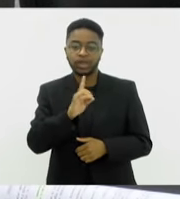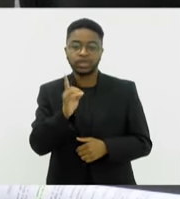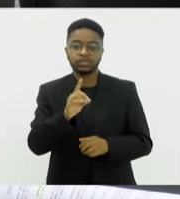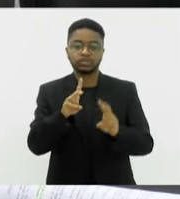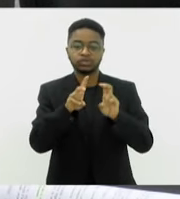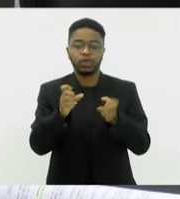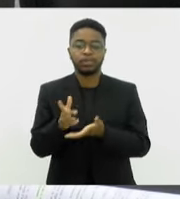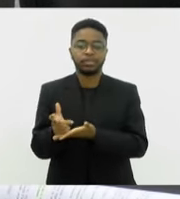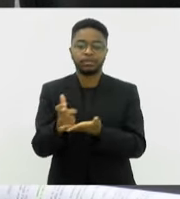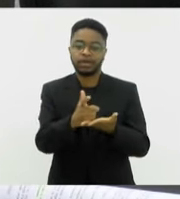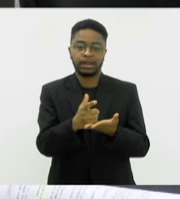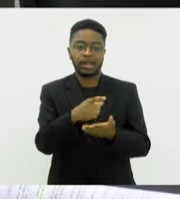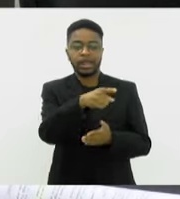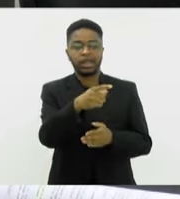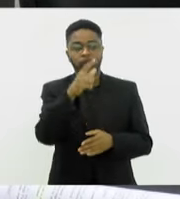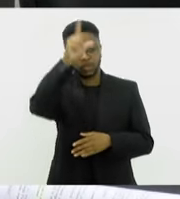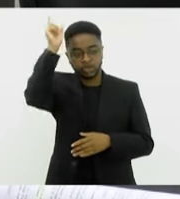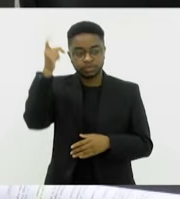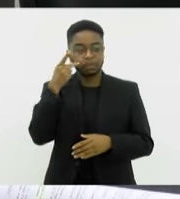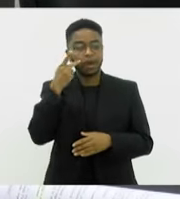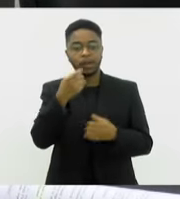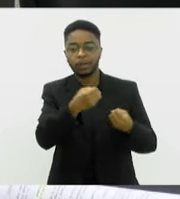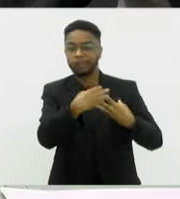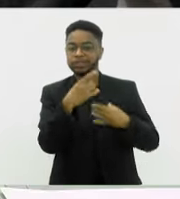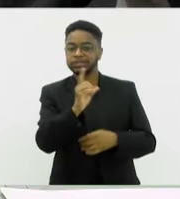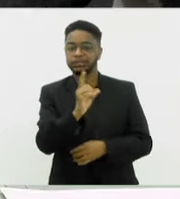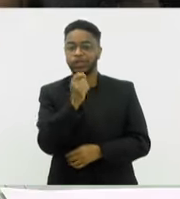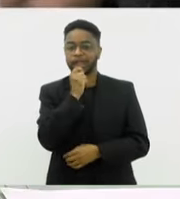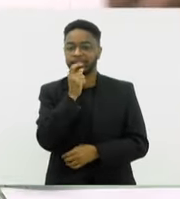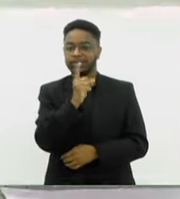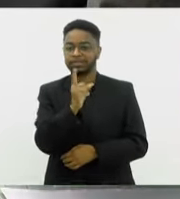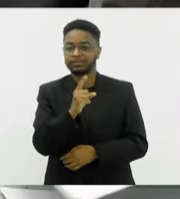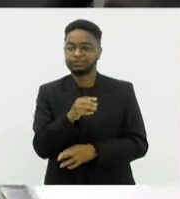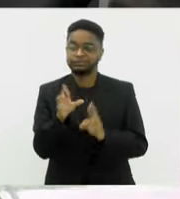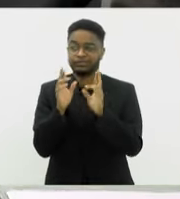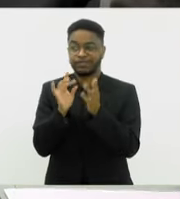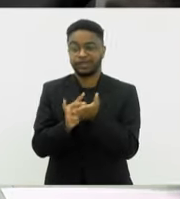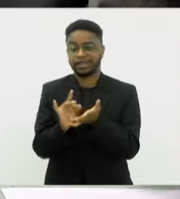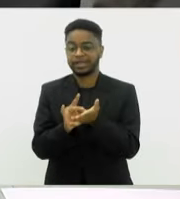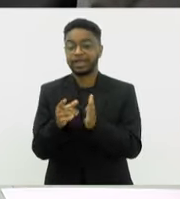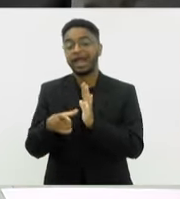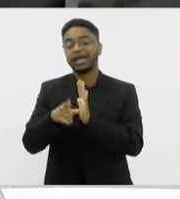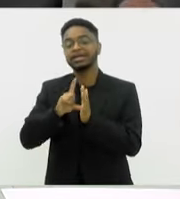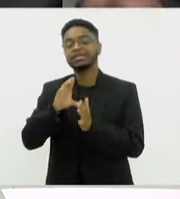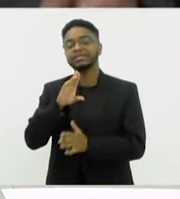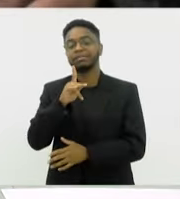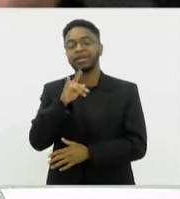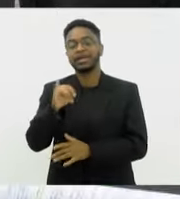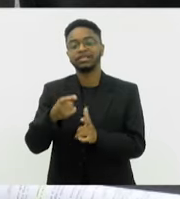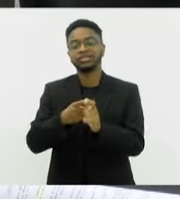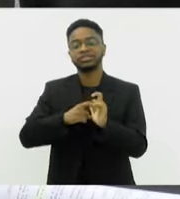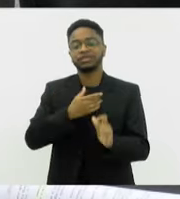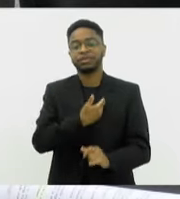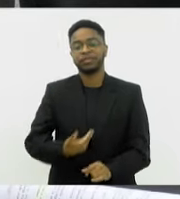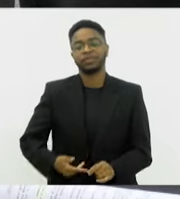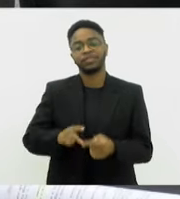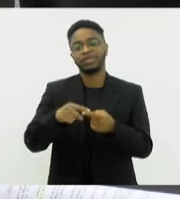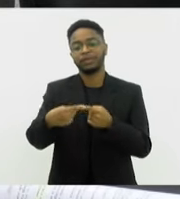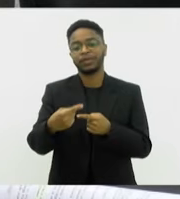Paulo. Tomara que fosse verdade. Foi antes da CPI da dívida pública. Depois disso, eu passei a ter mais